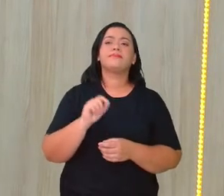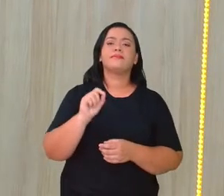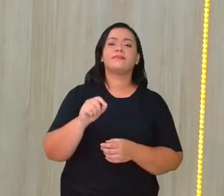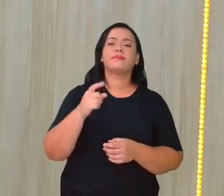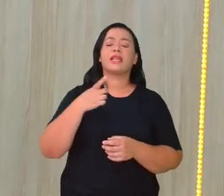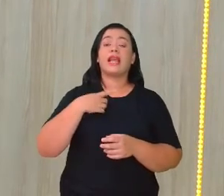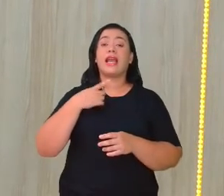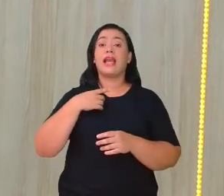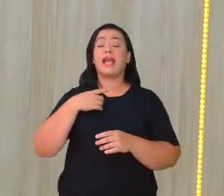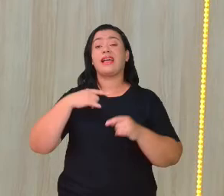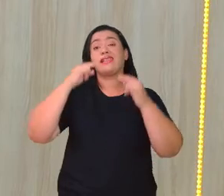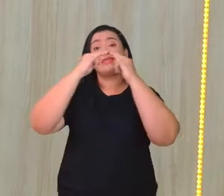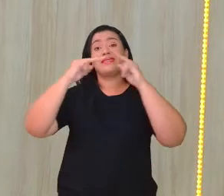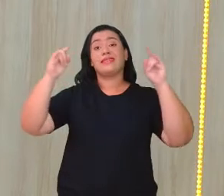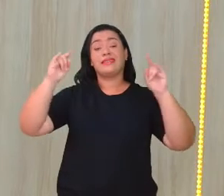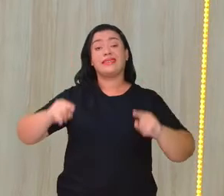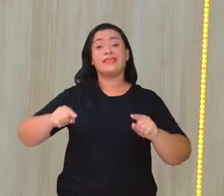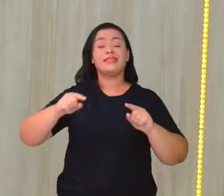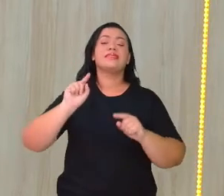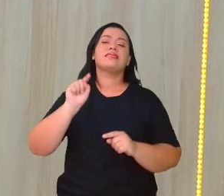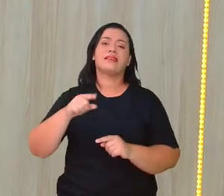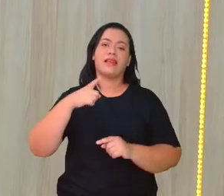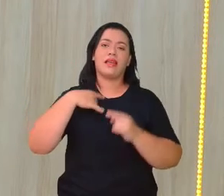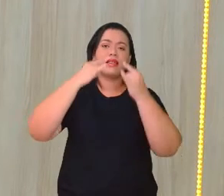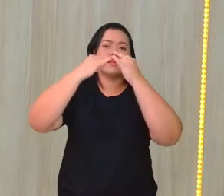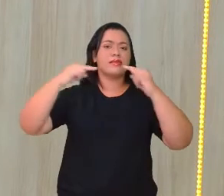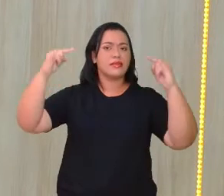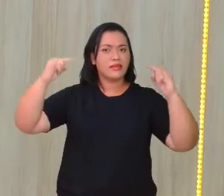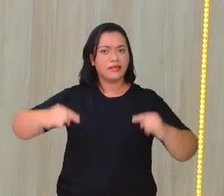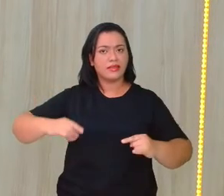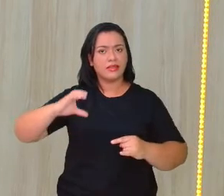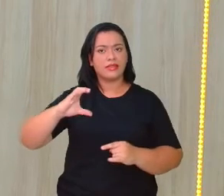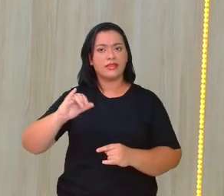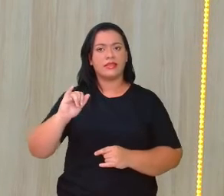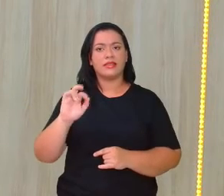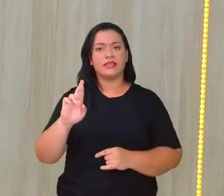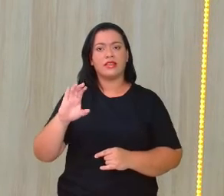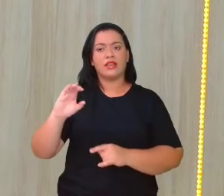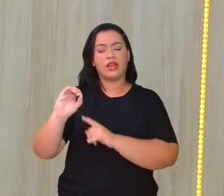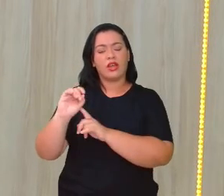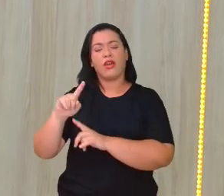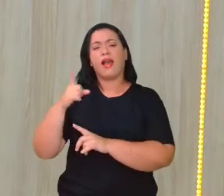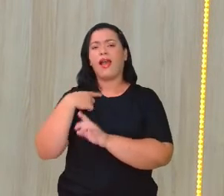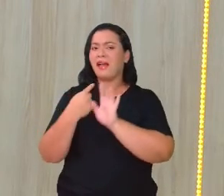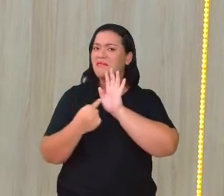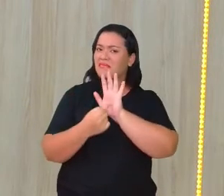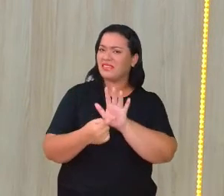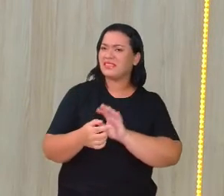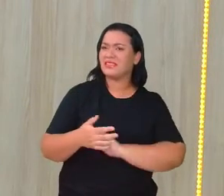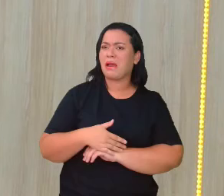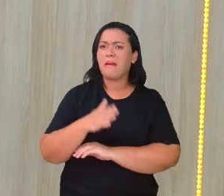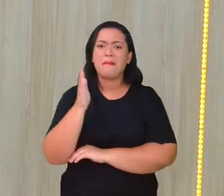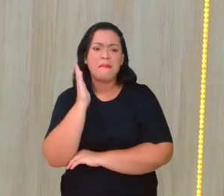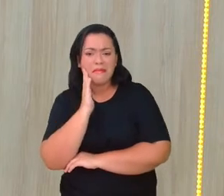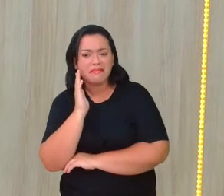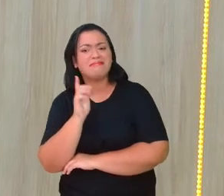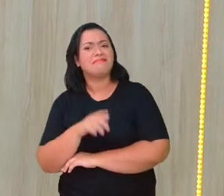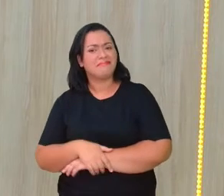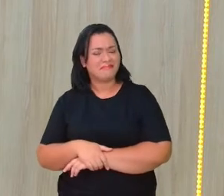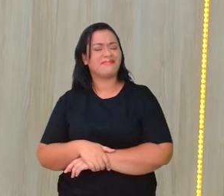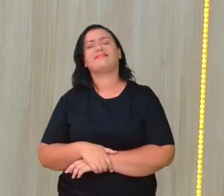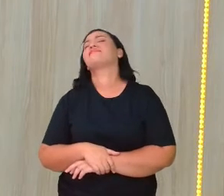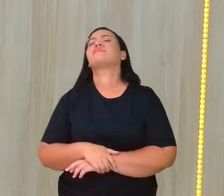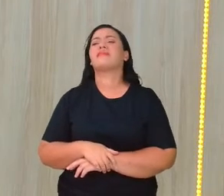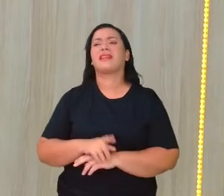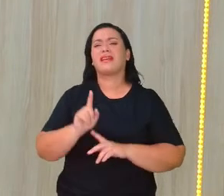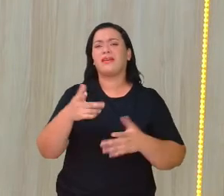dos circos, né? Com apresentações dentro dos circos, que são aqueles movimentos que a gente diz assim, meu Deus, impossível fazer isso aí.